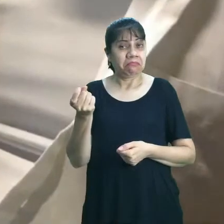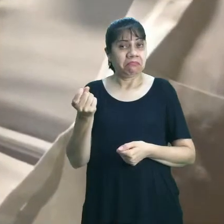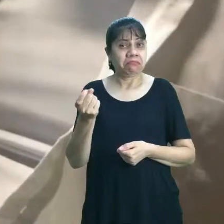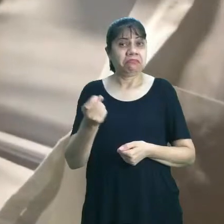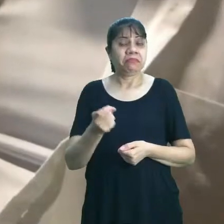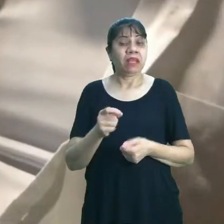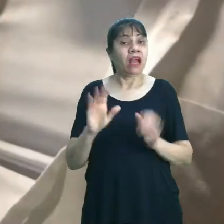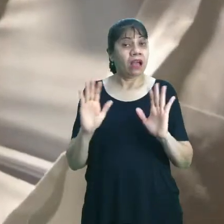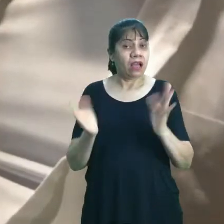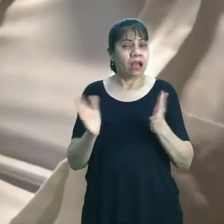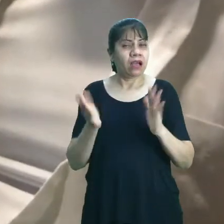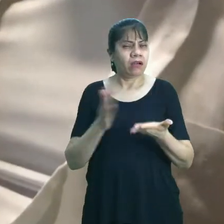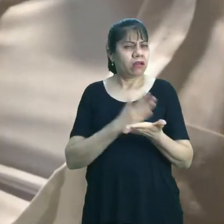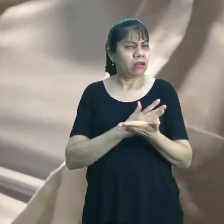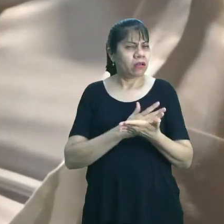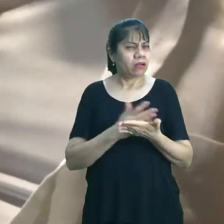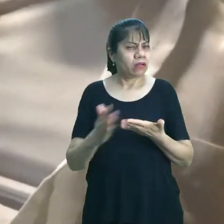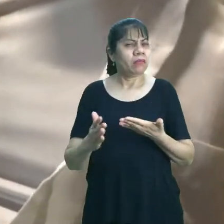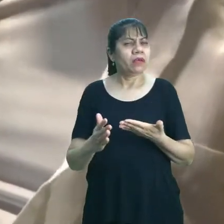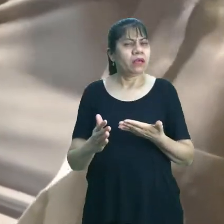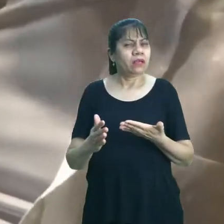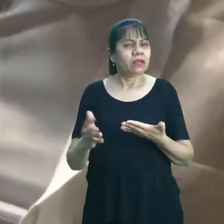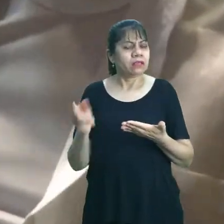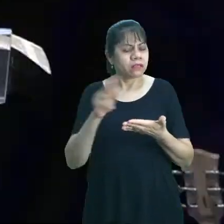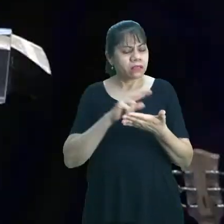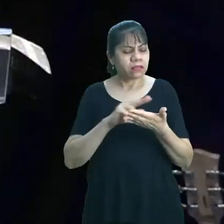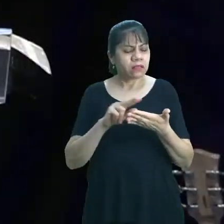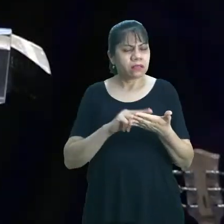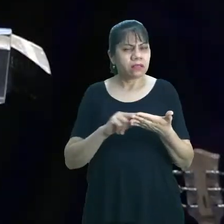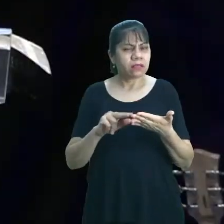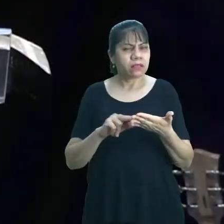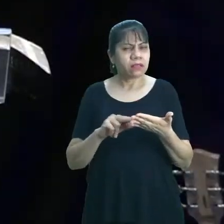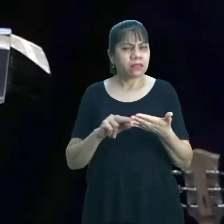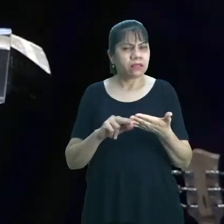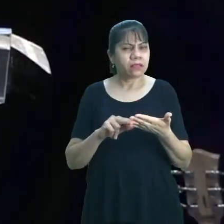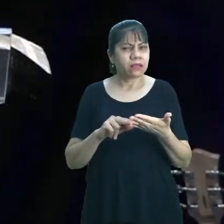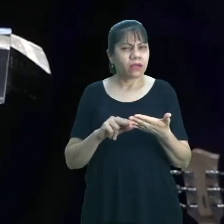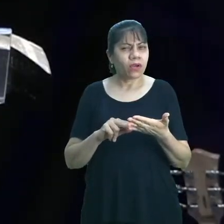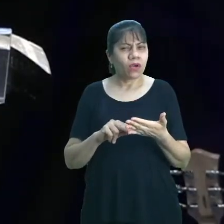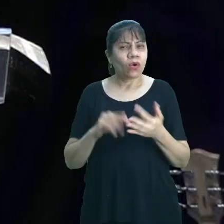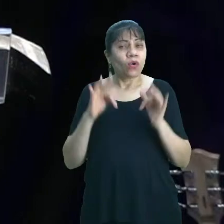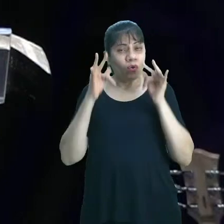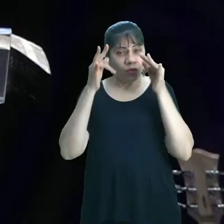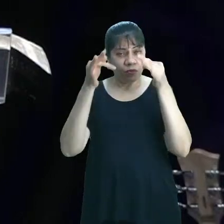Agora ele começa a caminhar para a conclusão do livro.